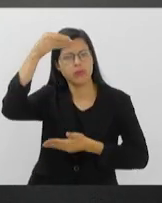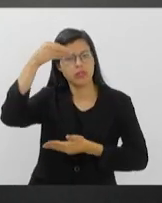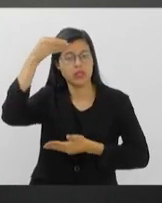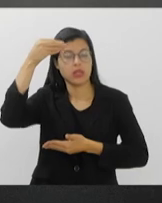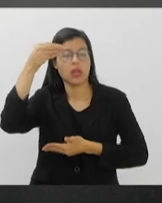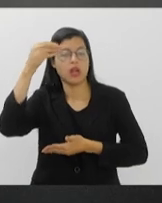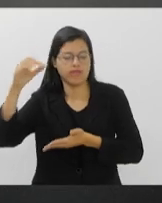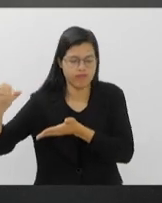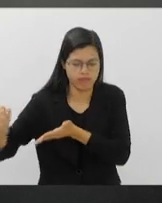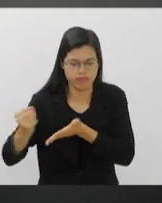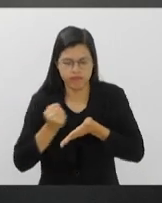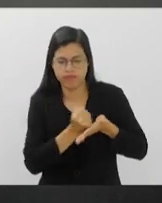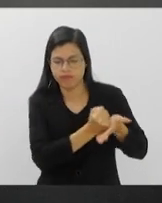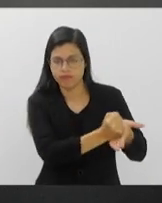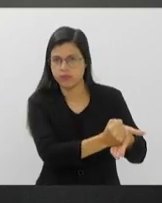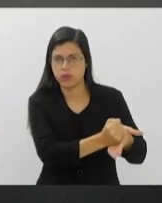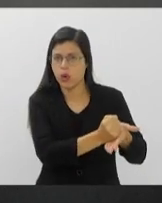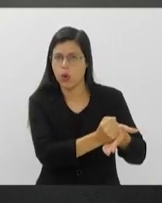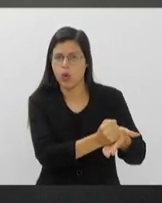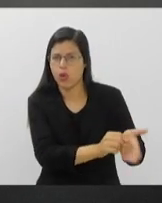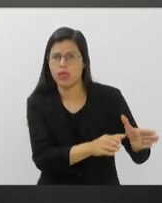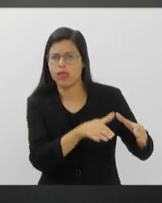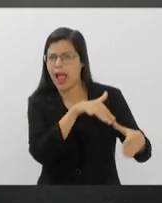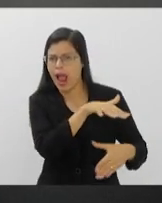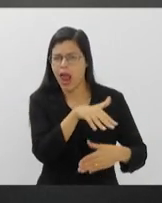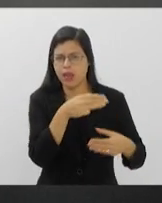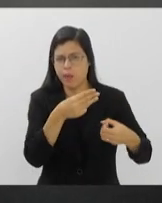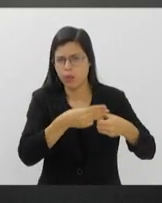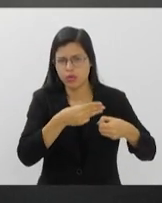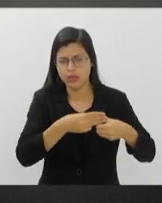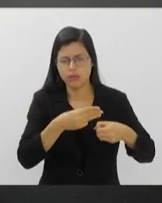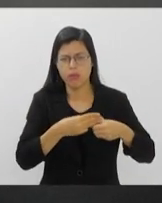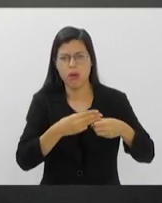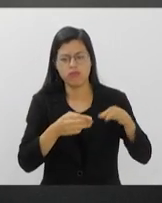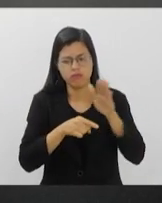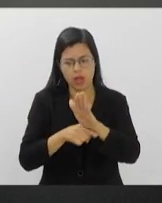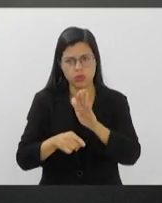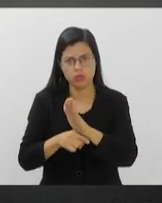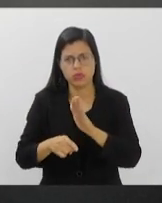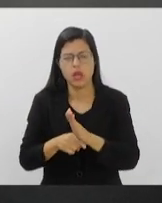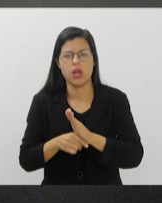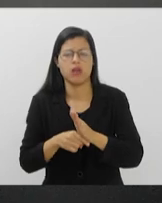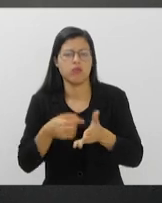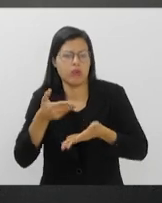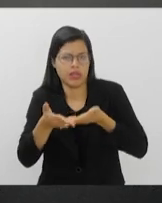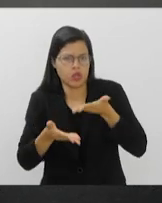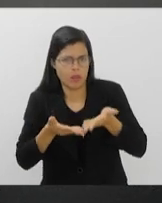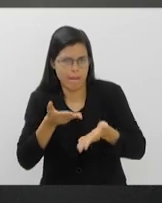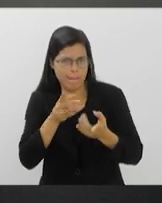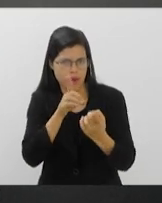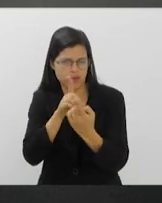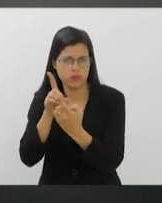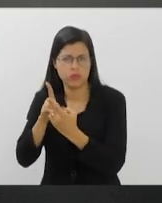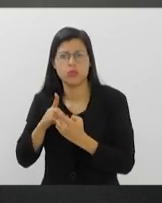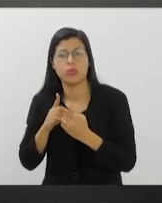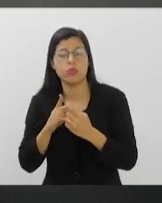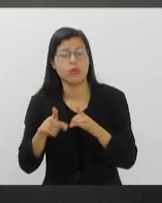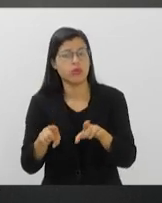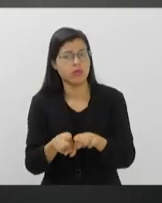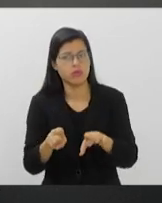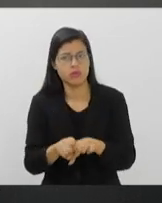profissionais na rede Municipal para auxiliar nesse atendimento apresentar serviços